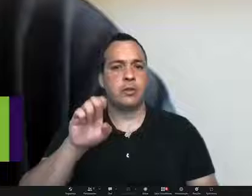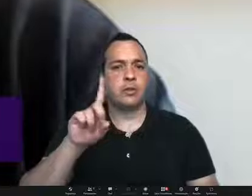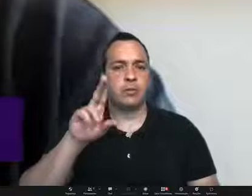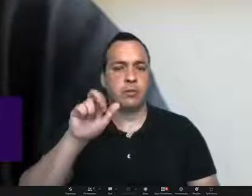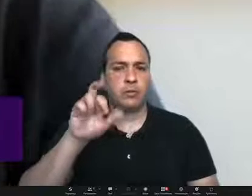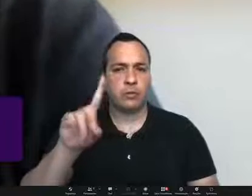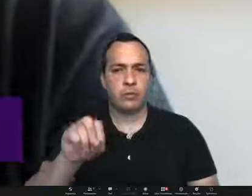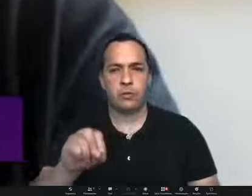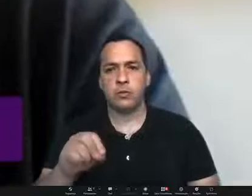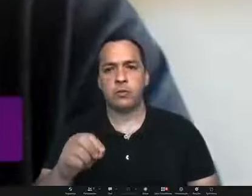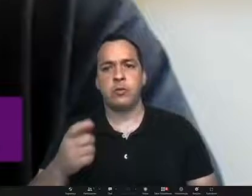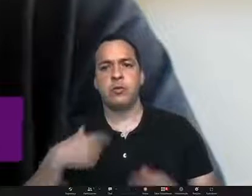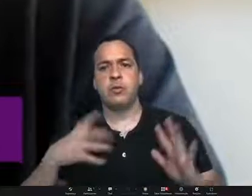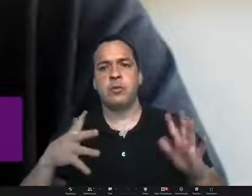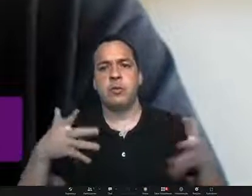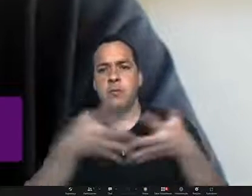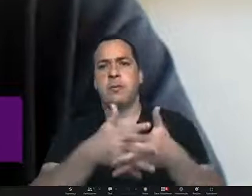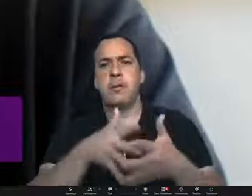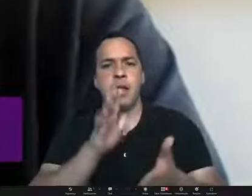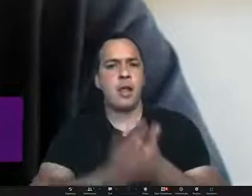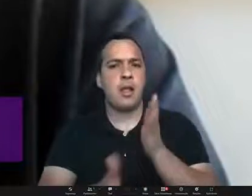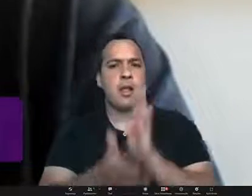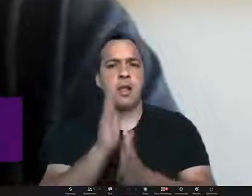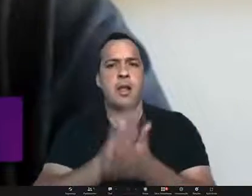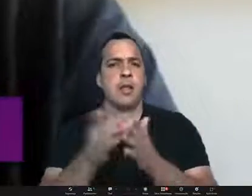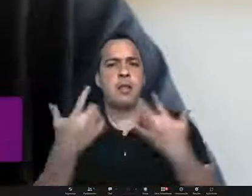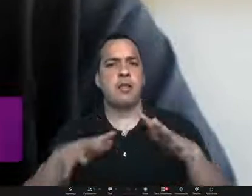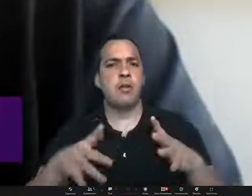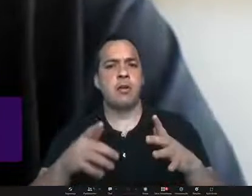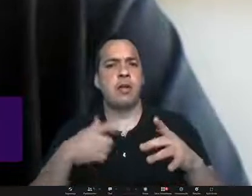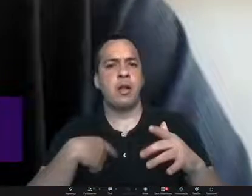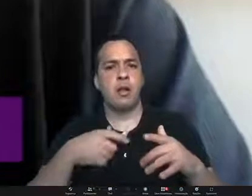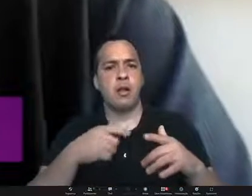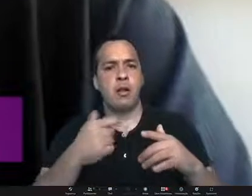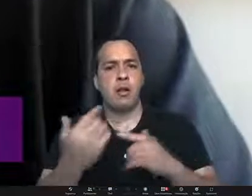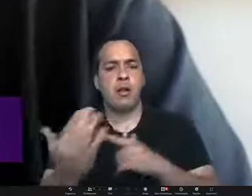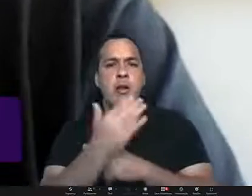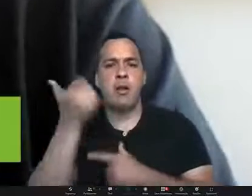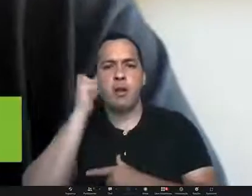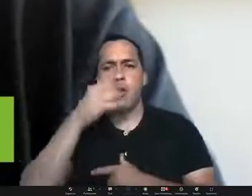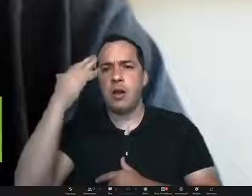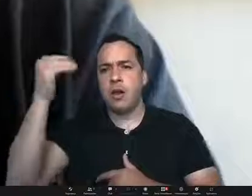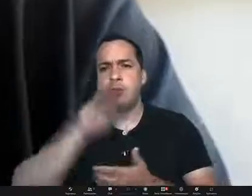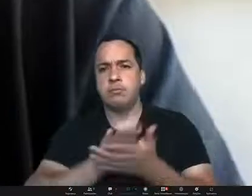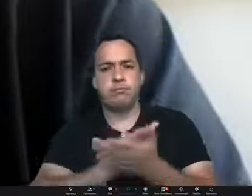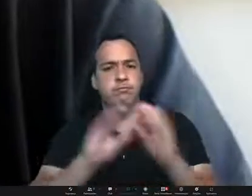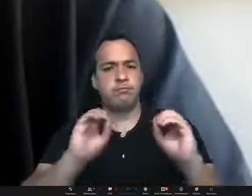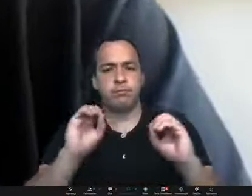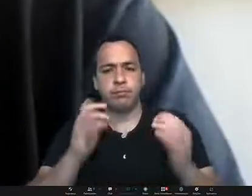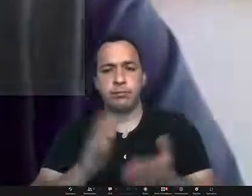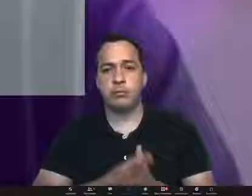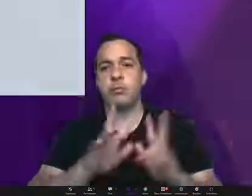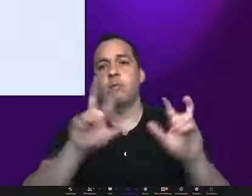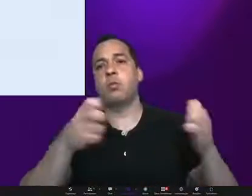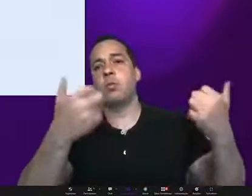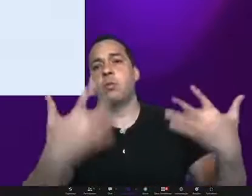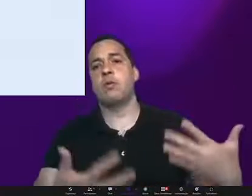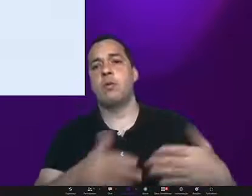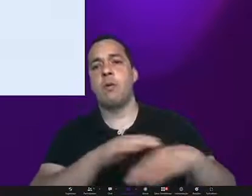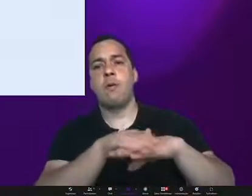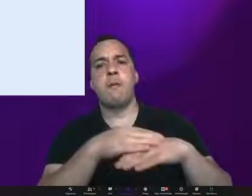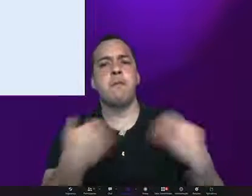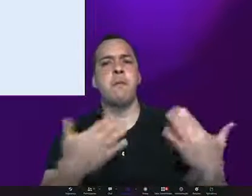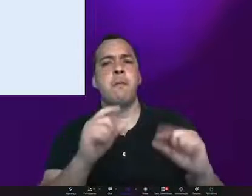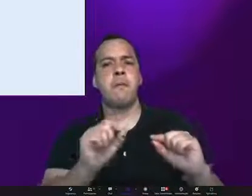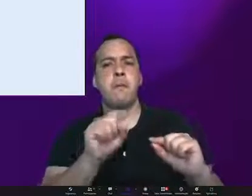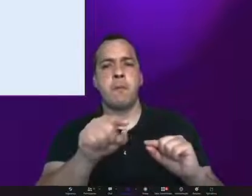Não tenho nenhum conflito de interesses. O nosso tema de hoje vai ser conversar um pouco sobre